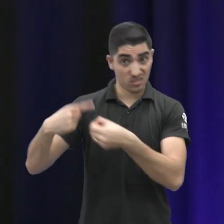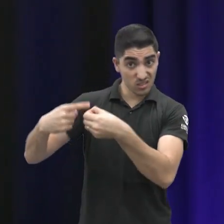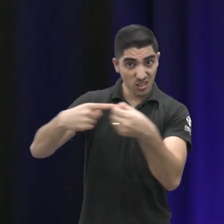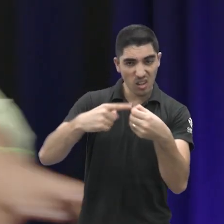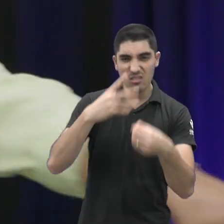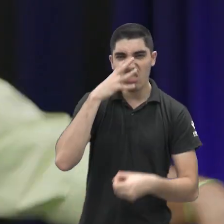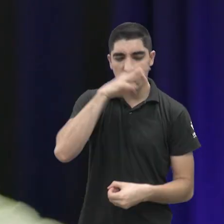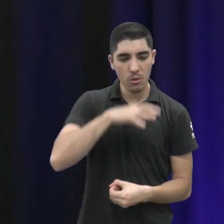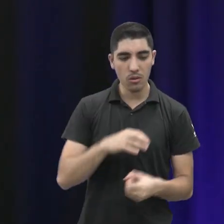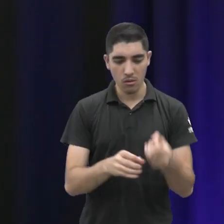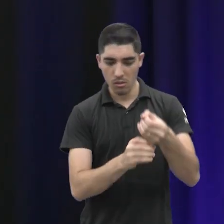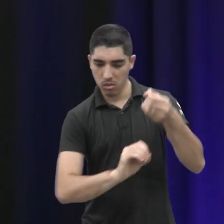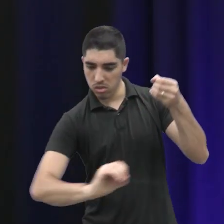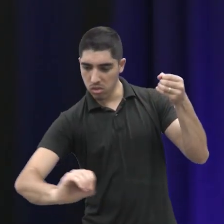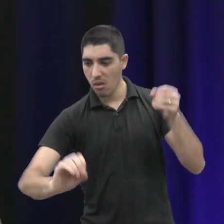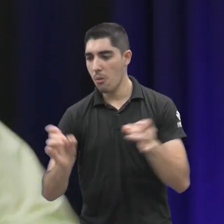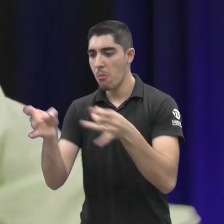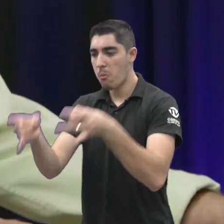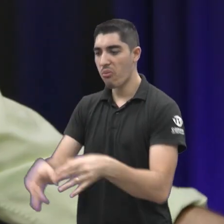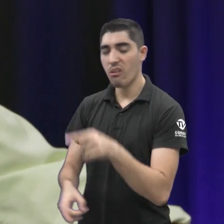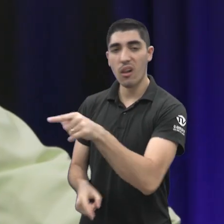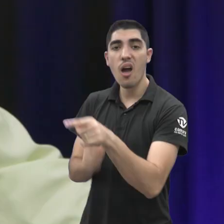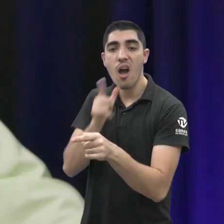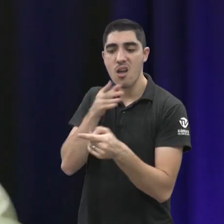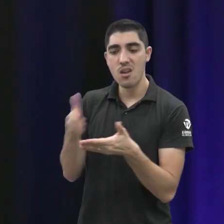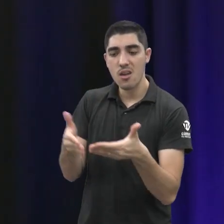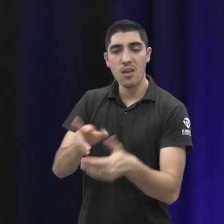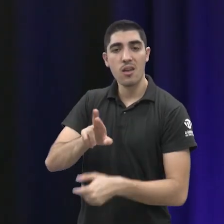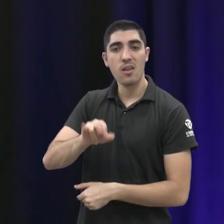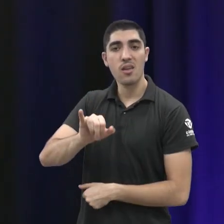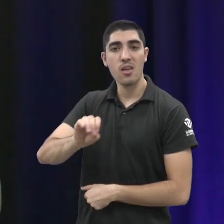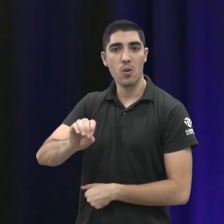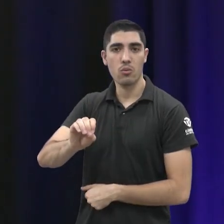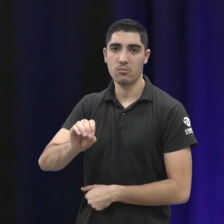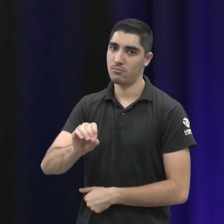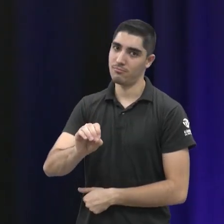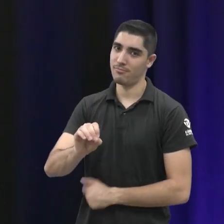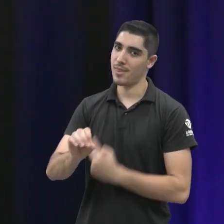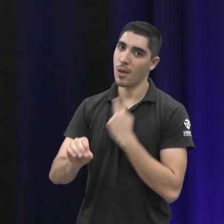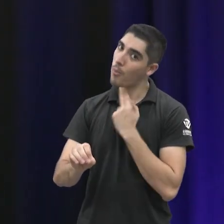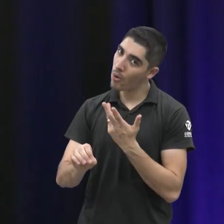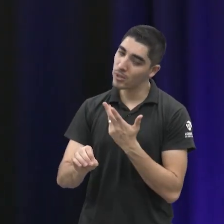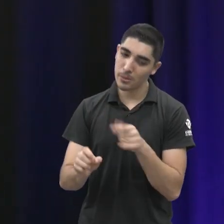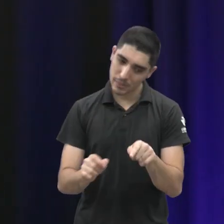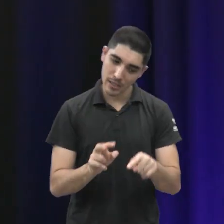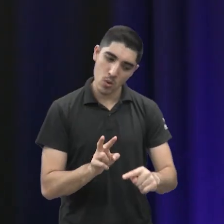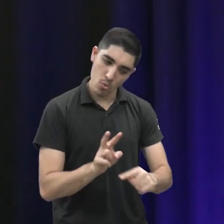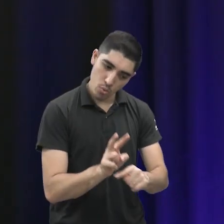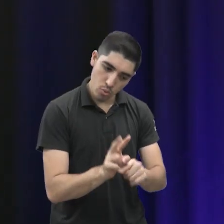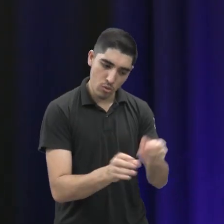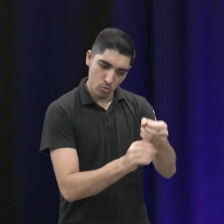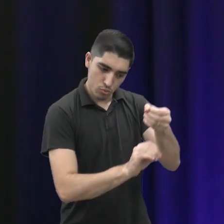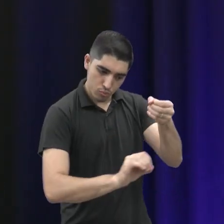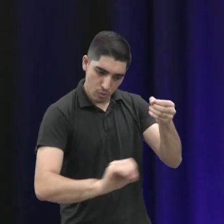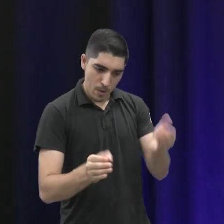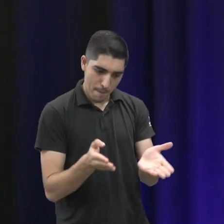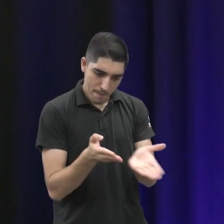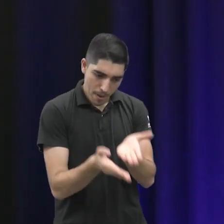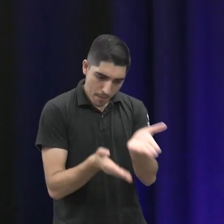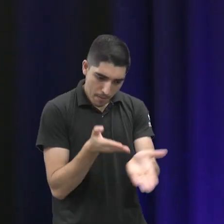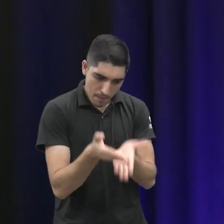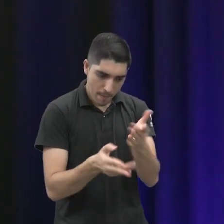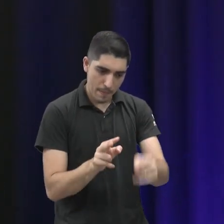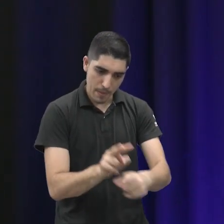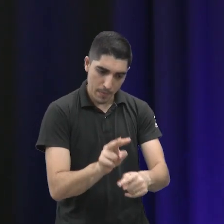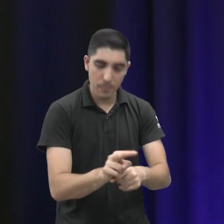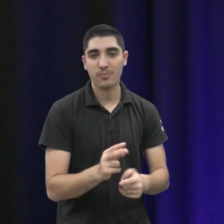seja, coletavam de todo mundo, depois jogavam no rio. Então tem que ter o tratamento. Então esse é um diferencial desse último marco,